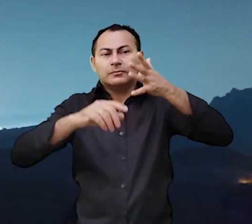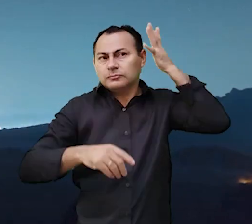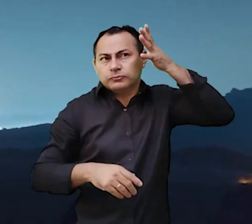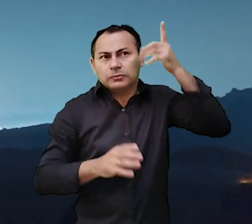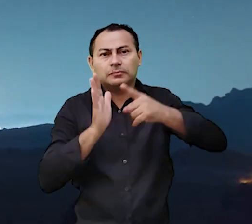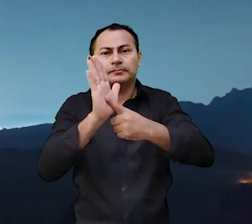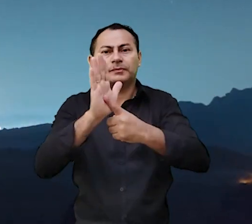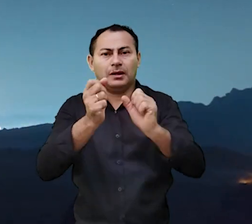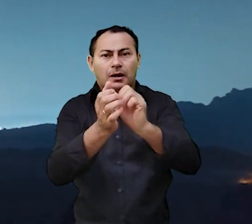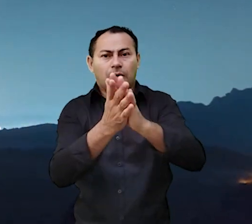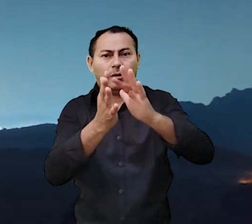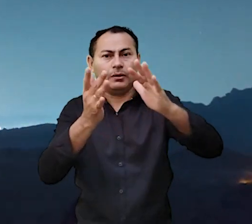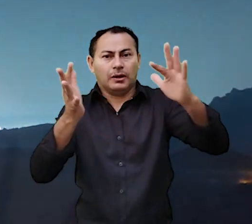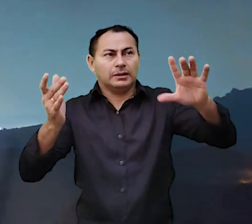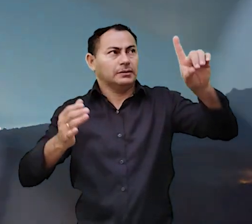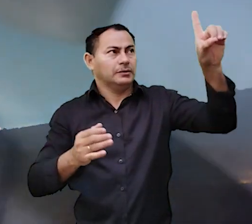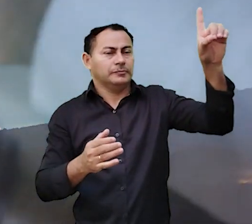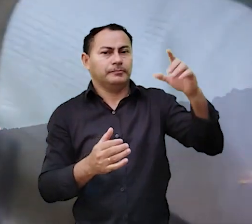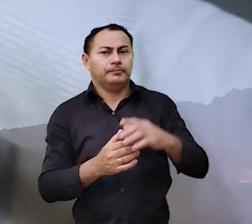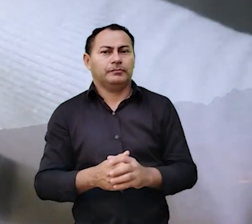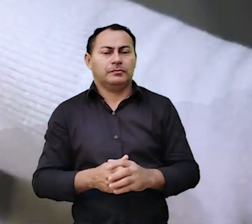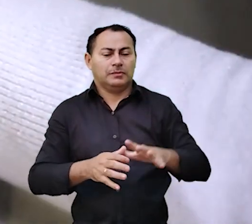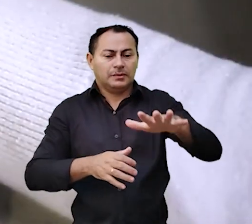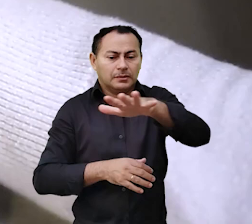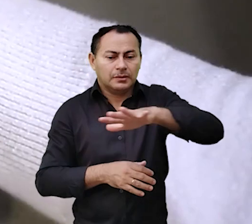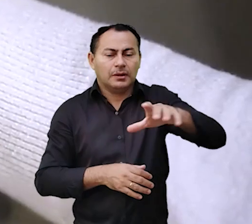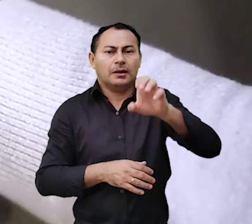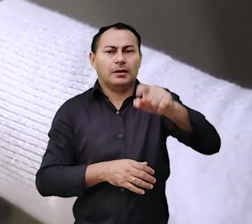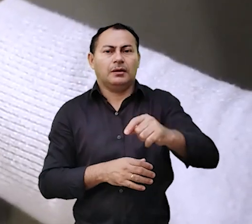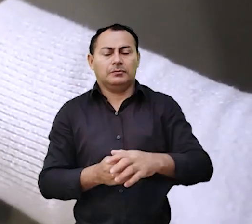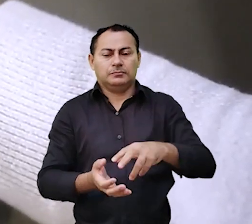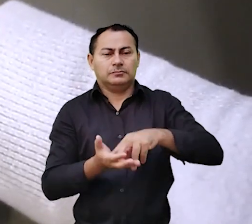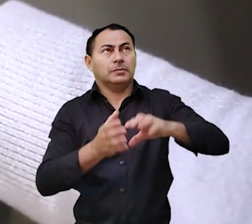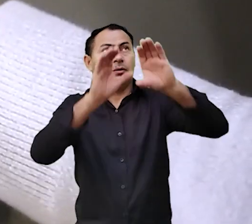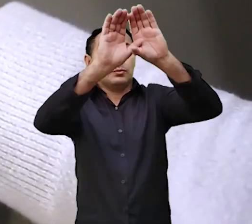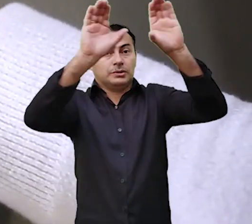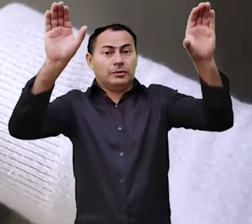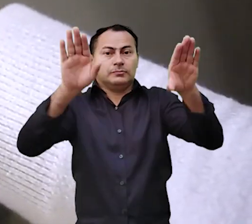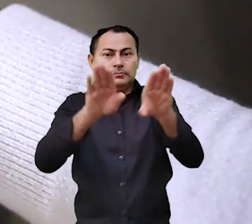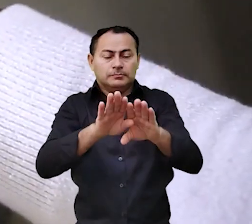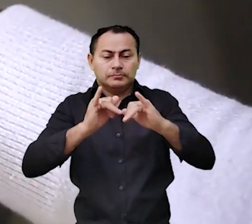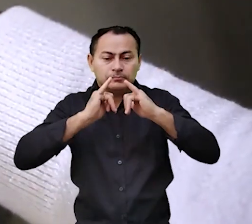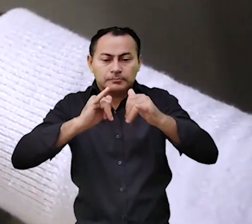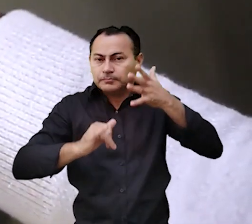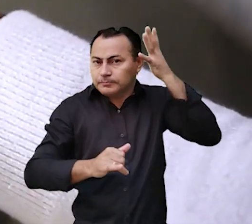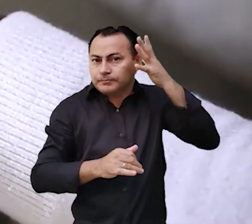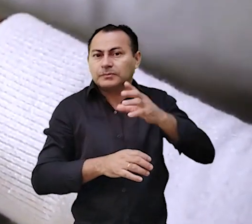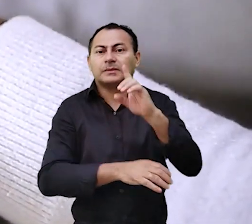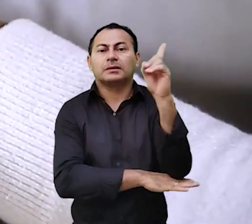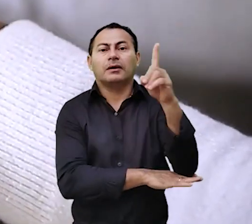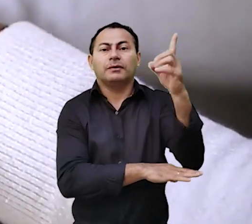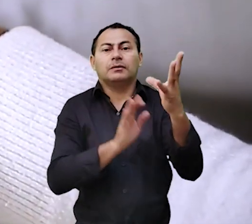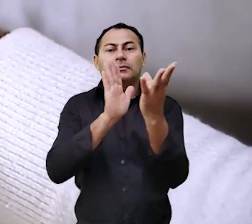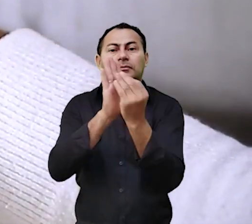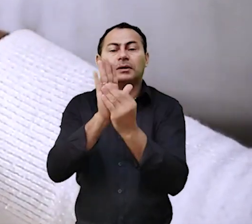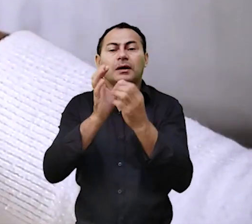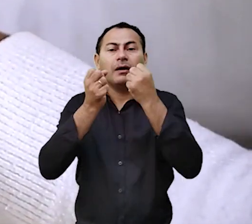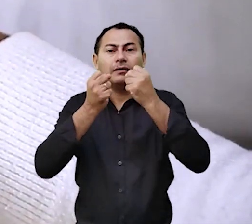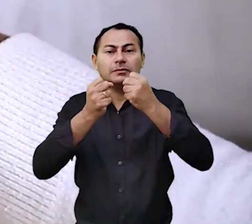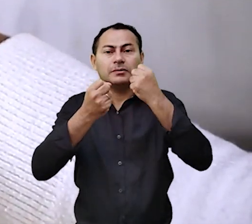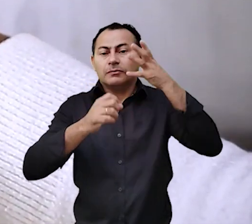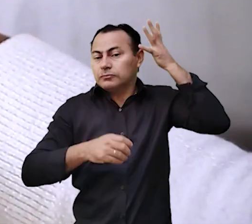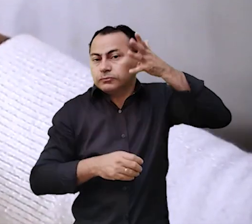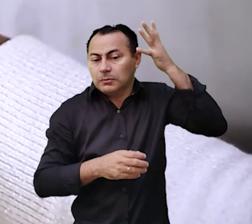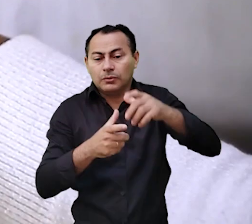sermão para ele sobre a glória de Deus. O espaço, isto é, o firmamento, também pregou um sermão para Davi. O conteúdo desse